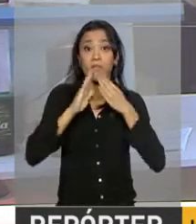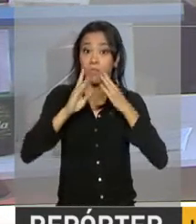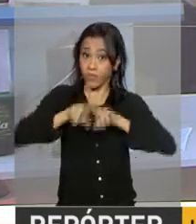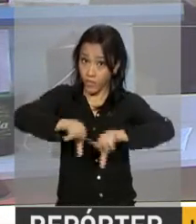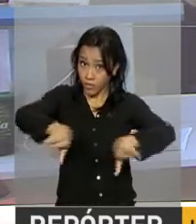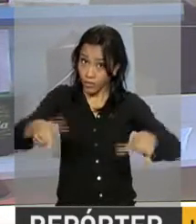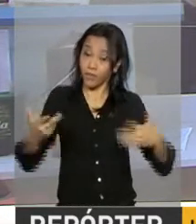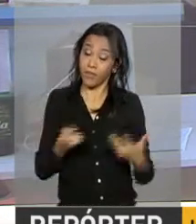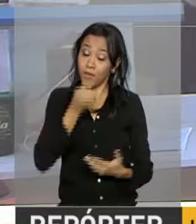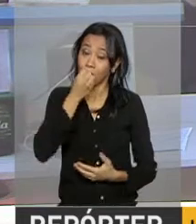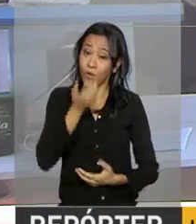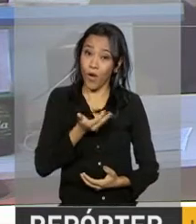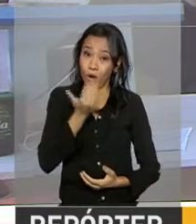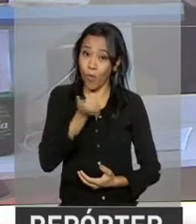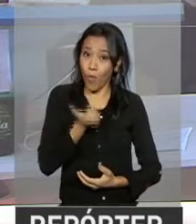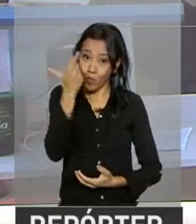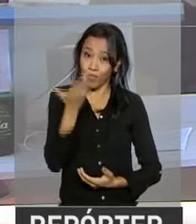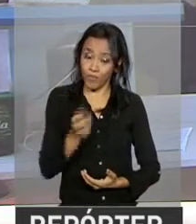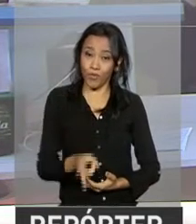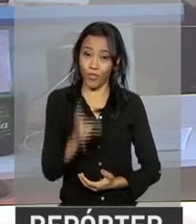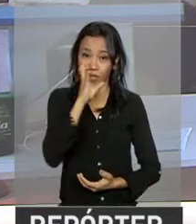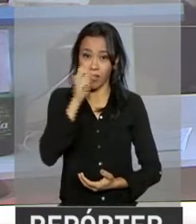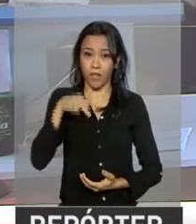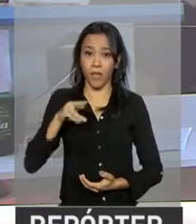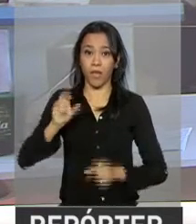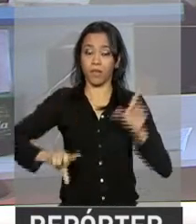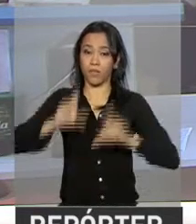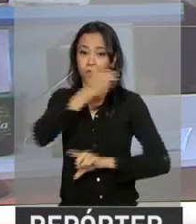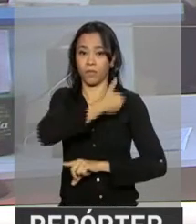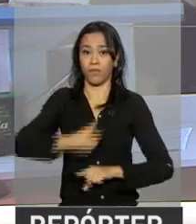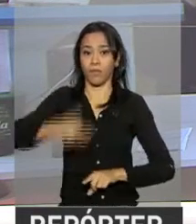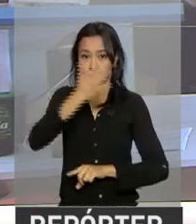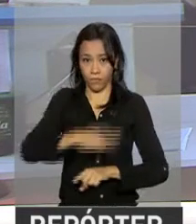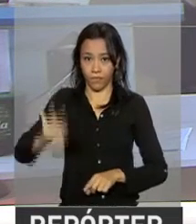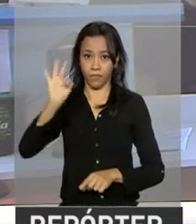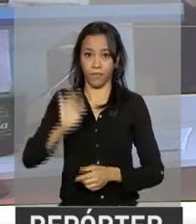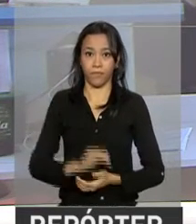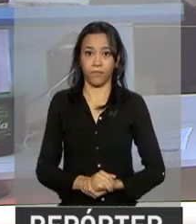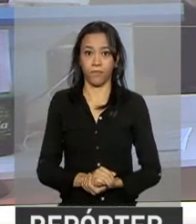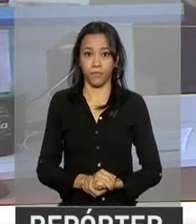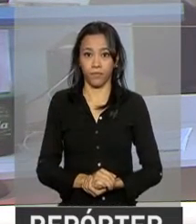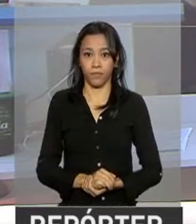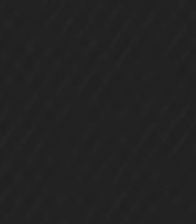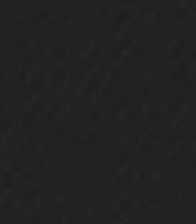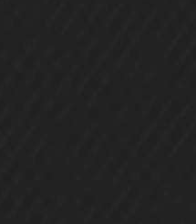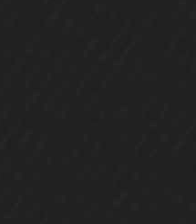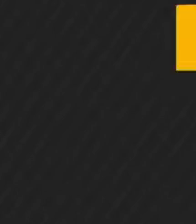sociais um bom humor pra você e continue com a gente e nbr a tv do governo federal